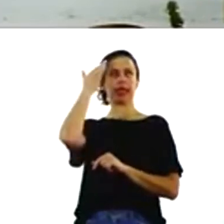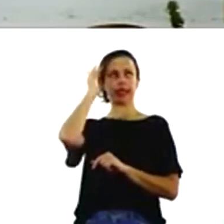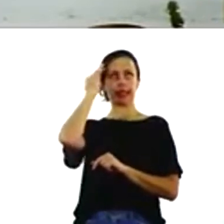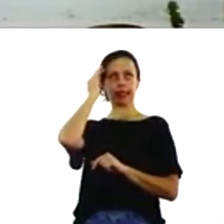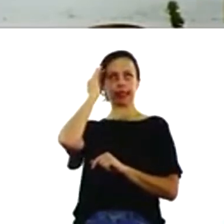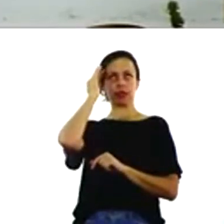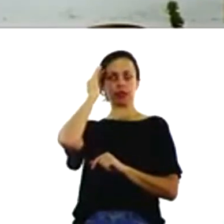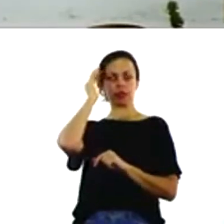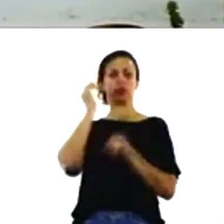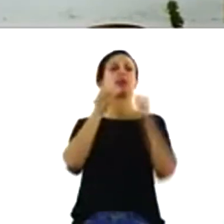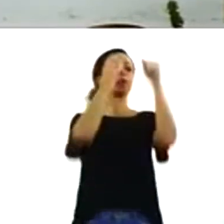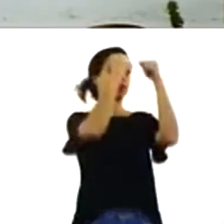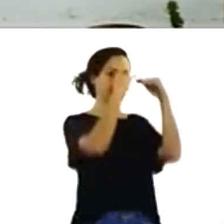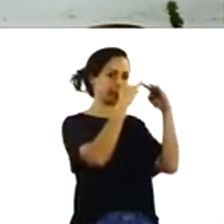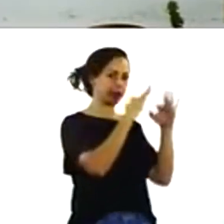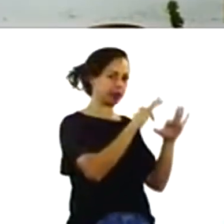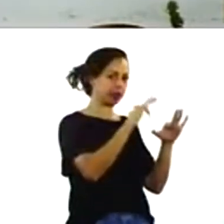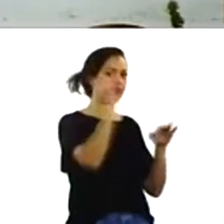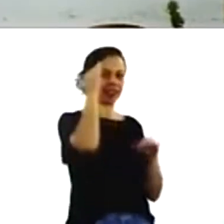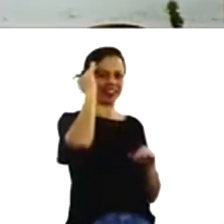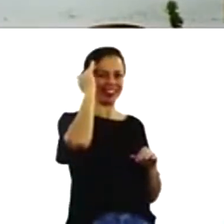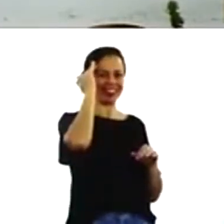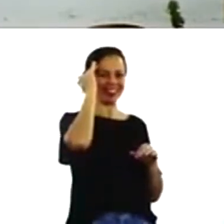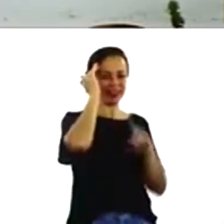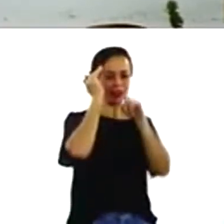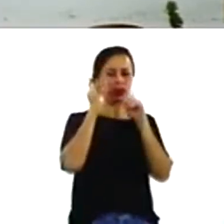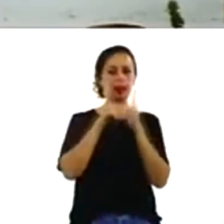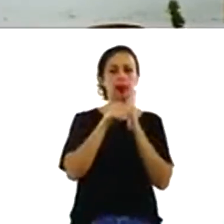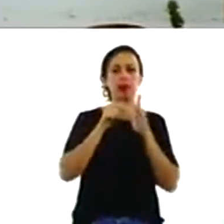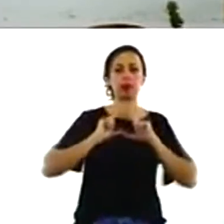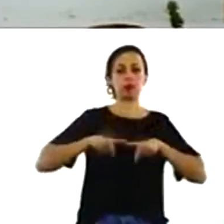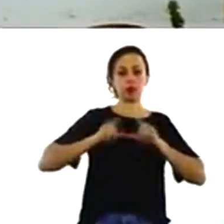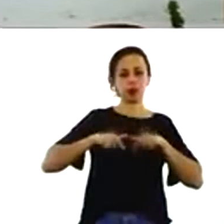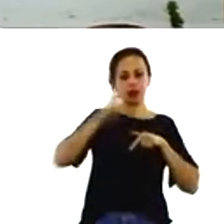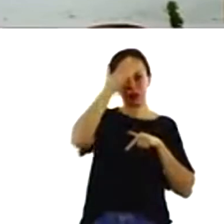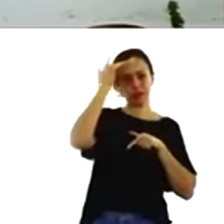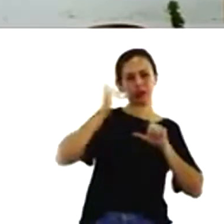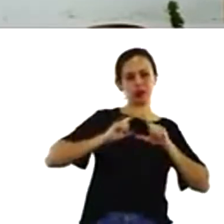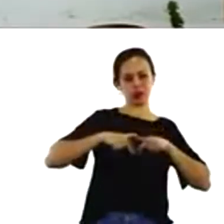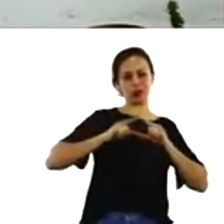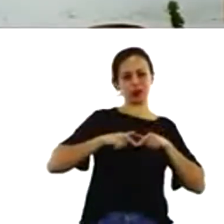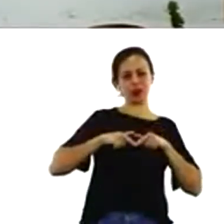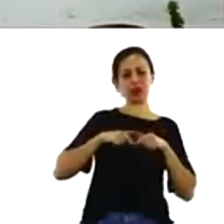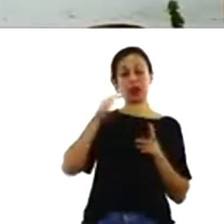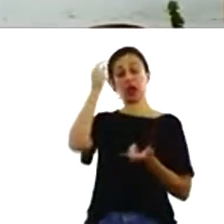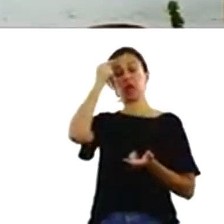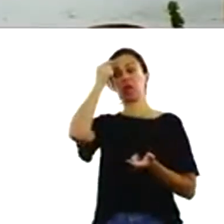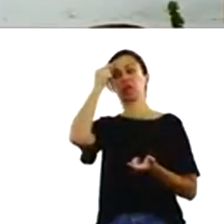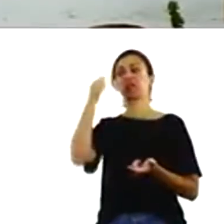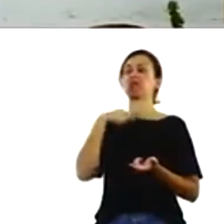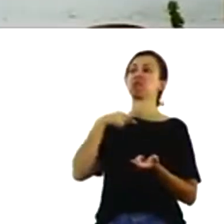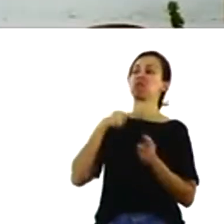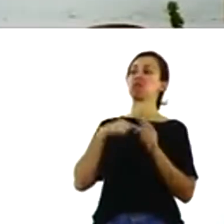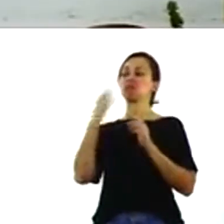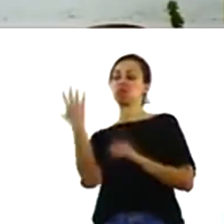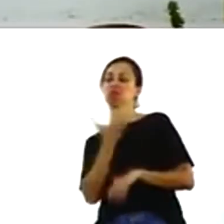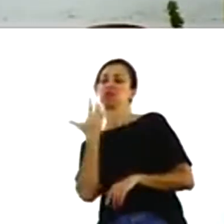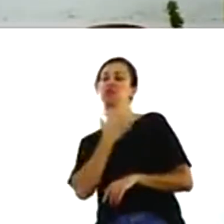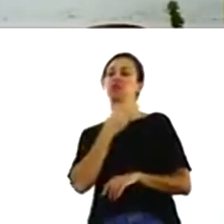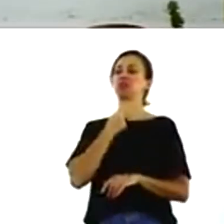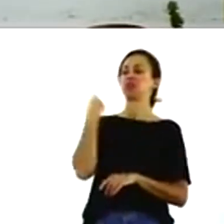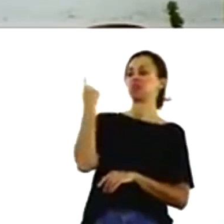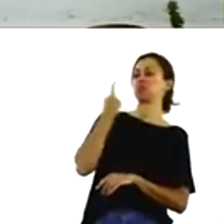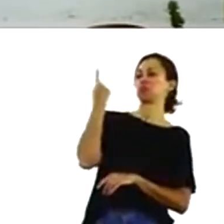judeu entendia que a salvação era só dele, e Deus já tinha planejado desde os tempos eternos que os gentios seriam